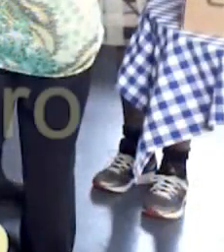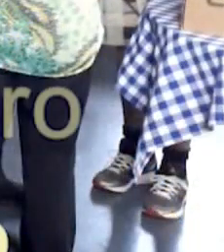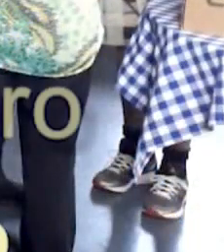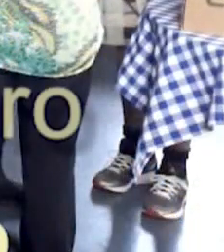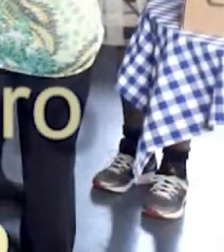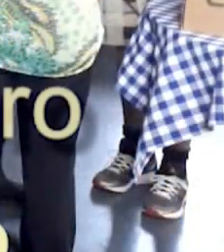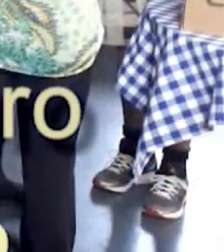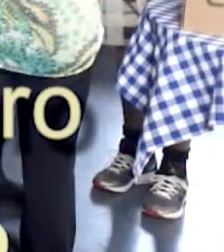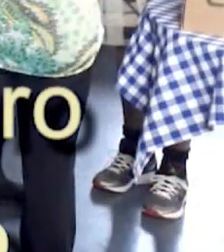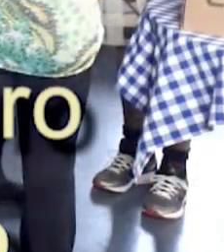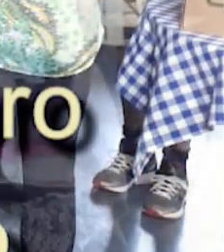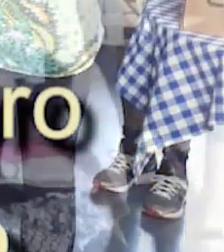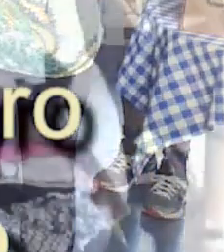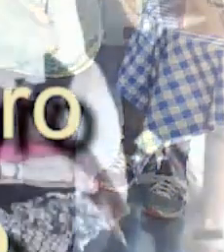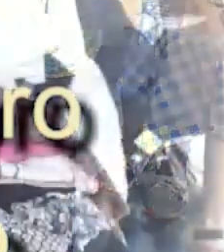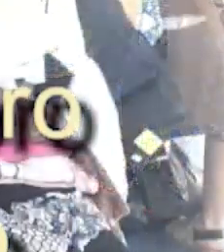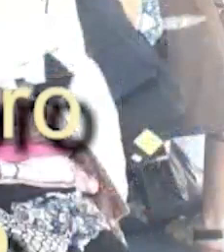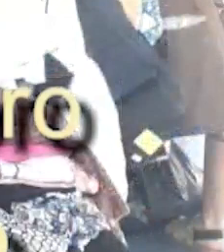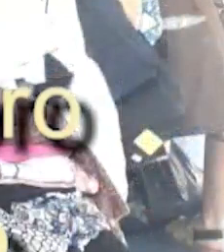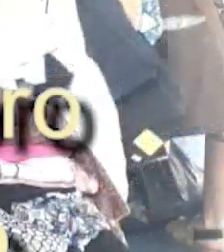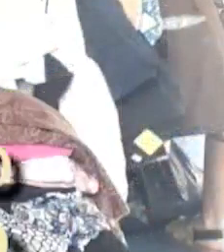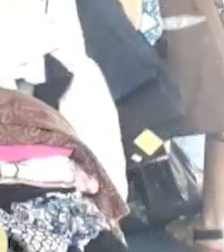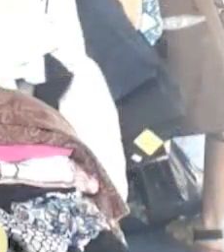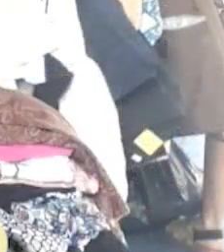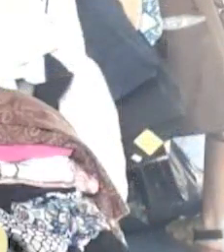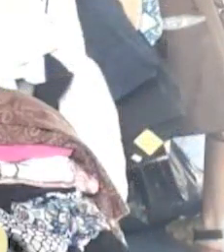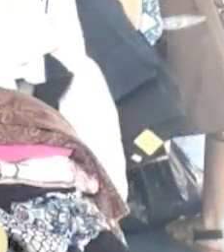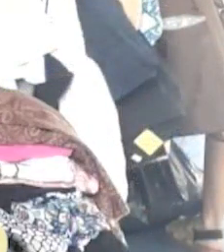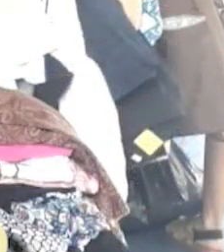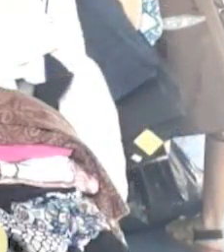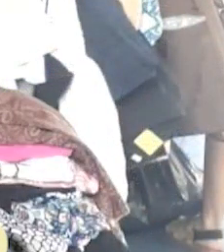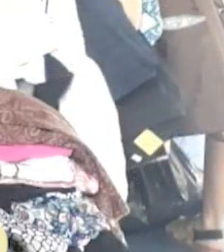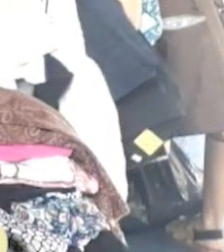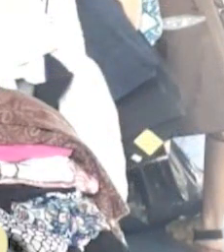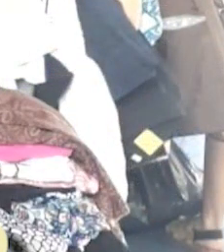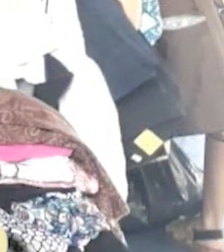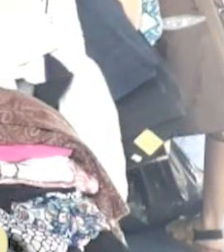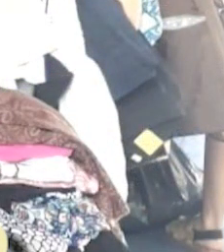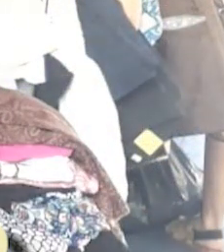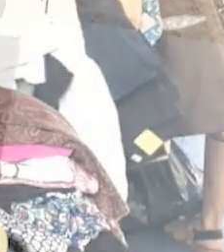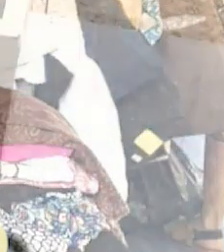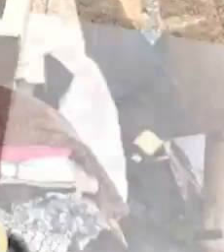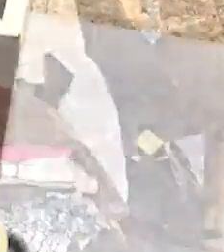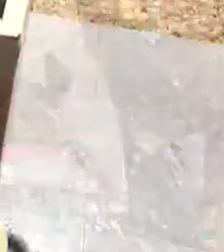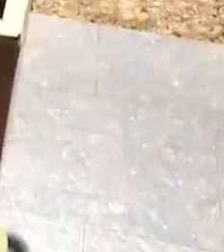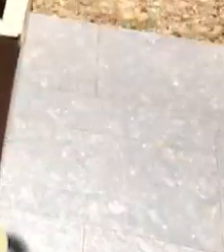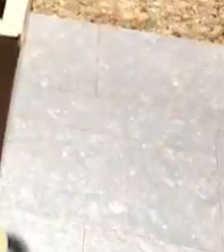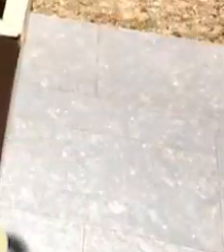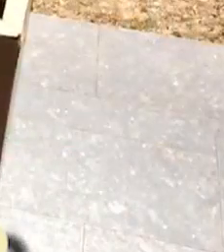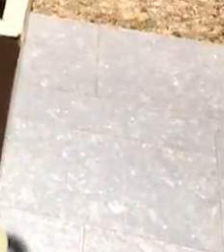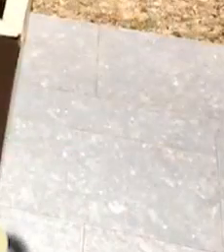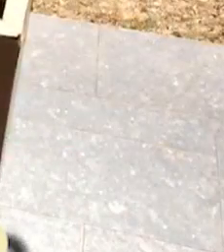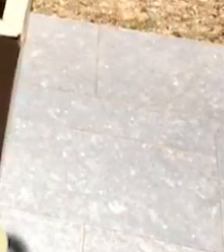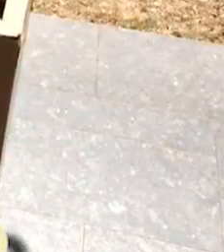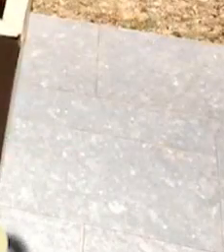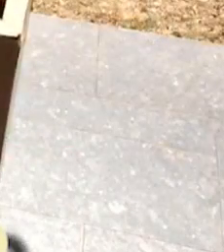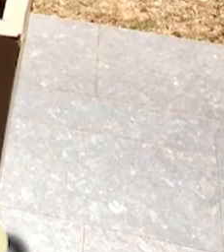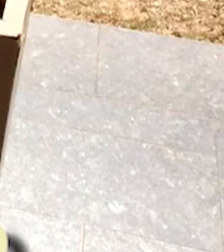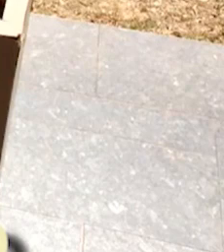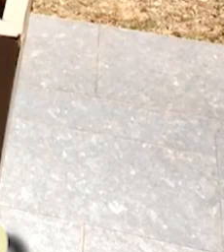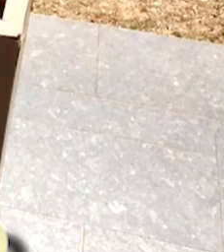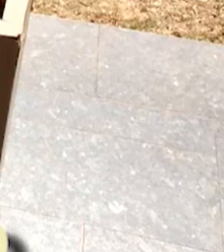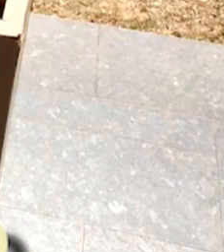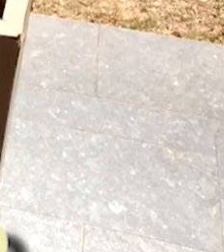dias 24 a 28 de outubro. As doações podem ser colocadas nas caixas